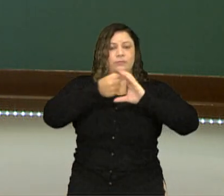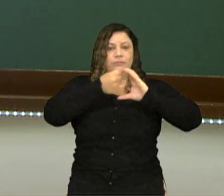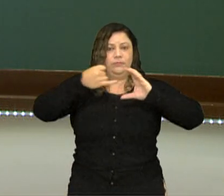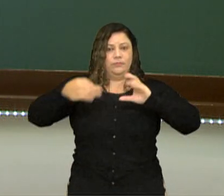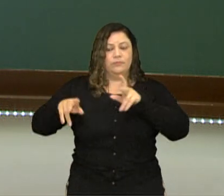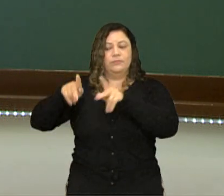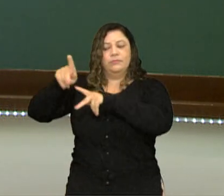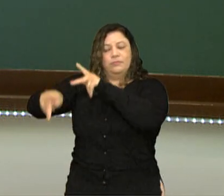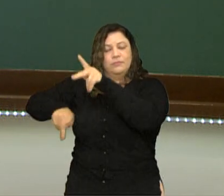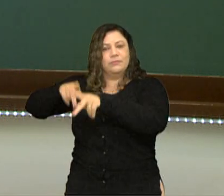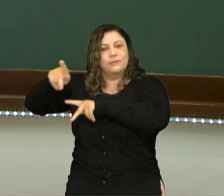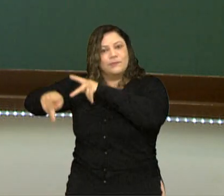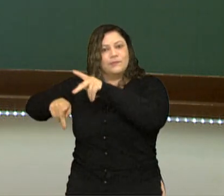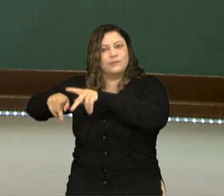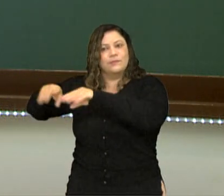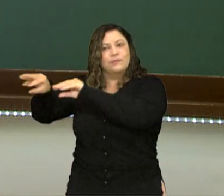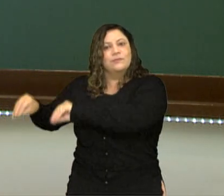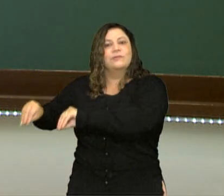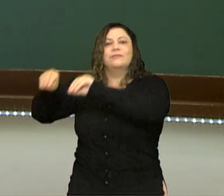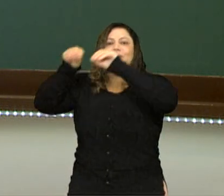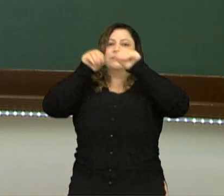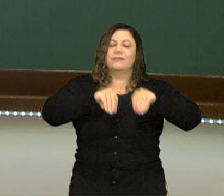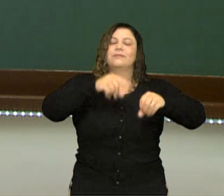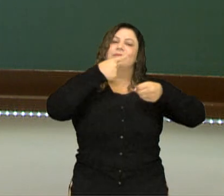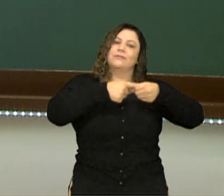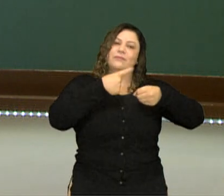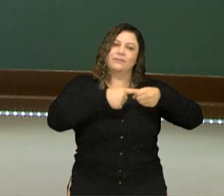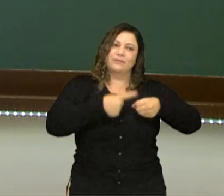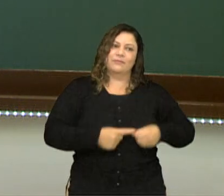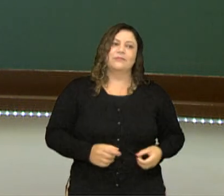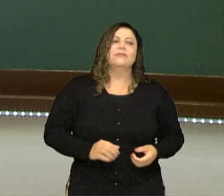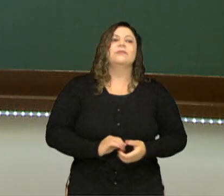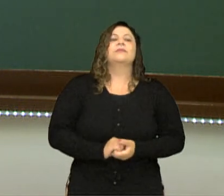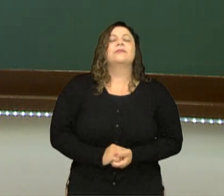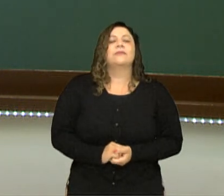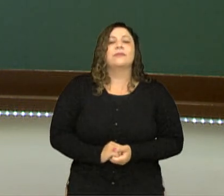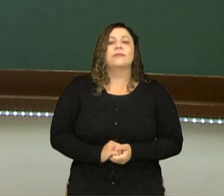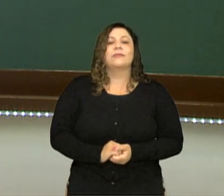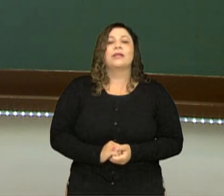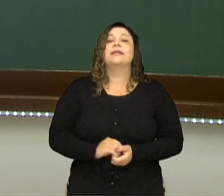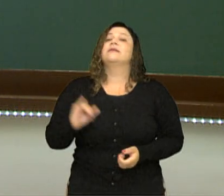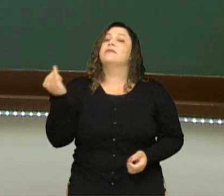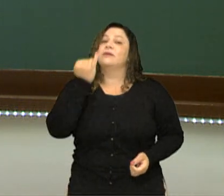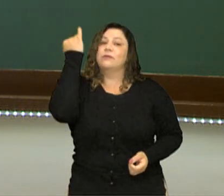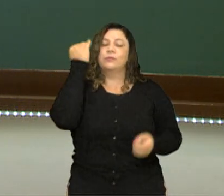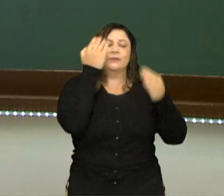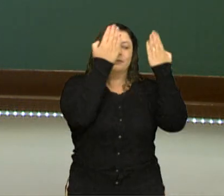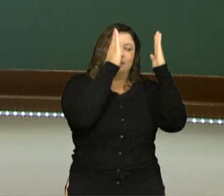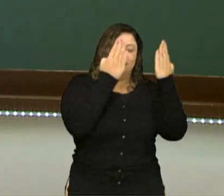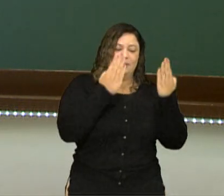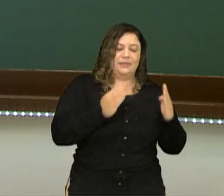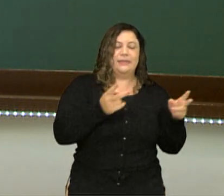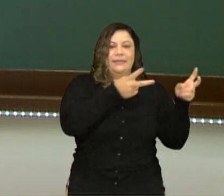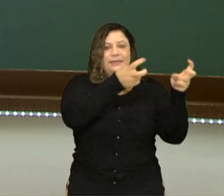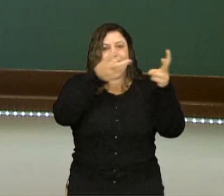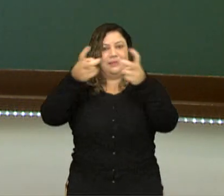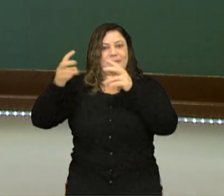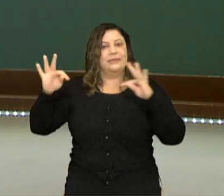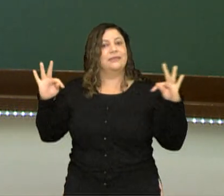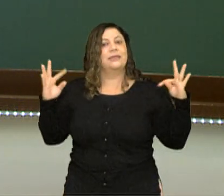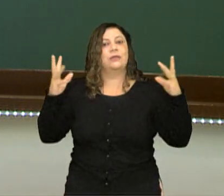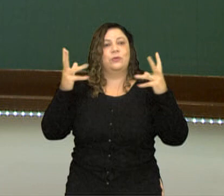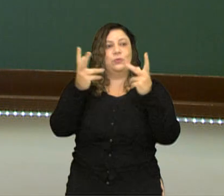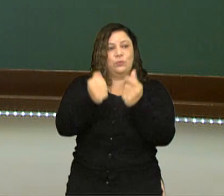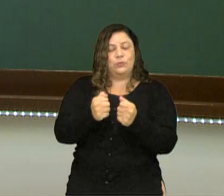da população saindo do campo para morar na cidade. Então, bem importante a gente analisar tudo isso, né? Porque é o campo que